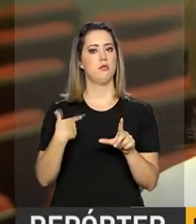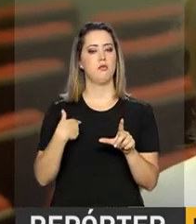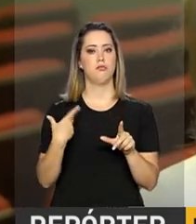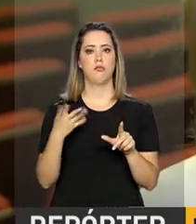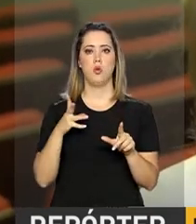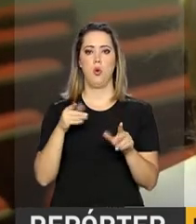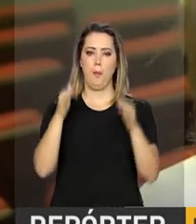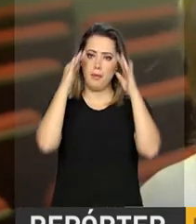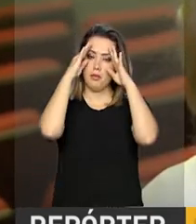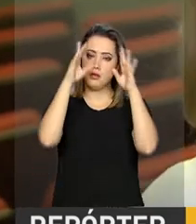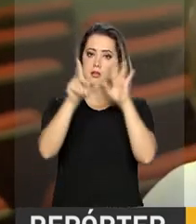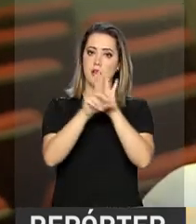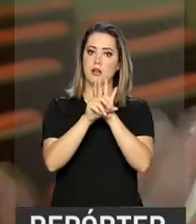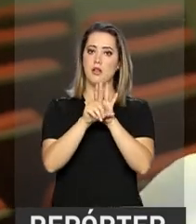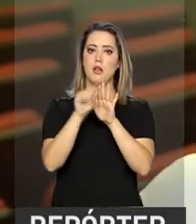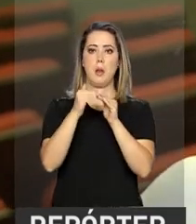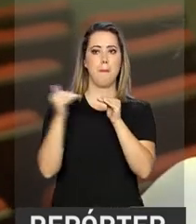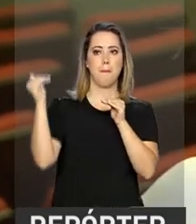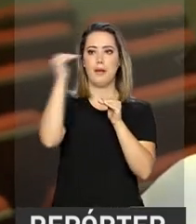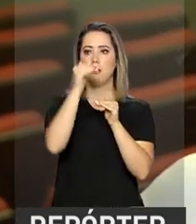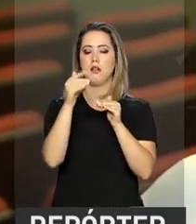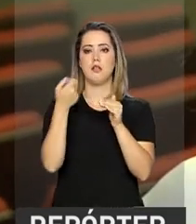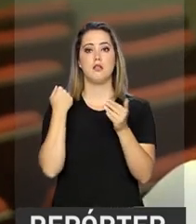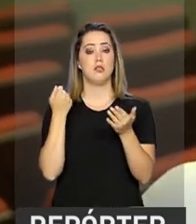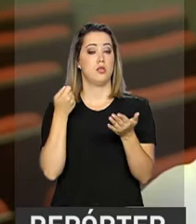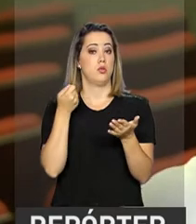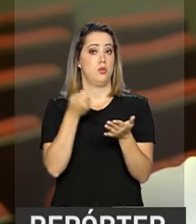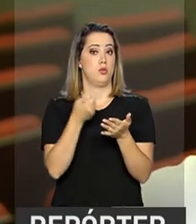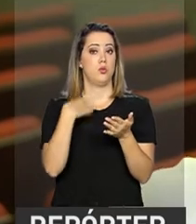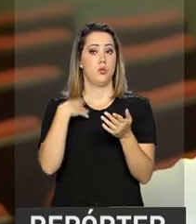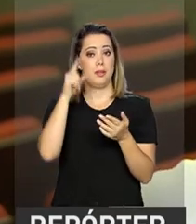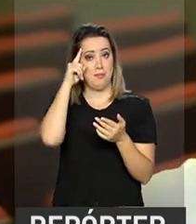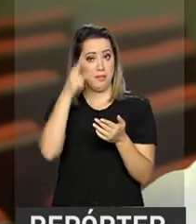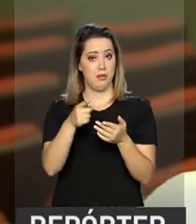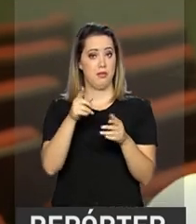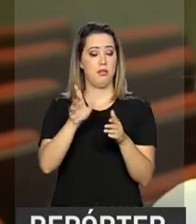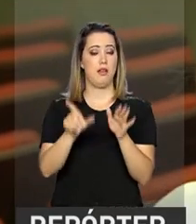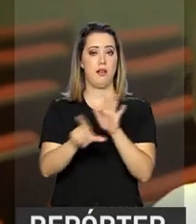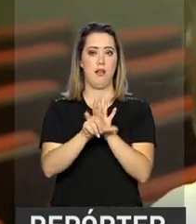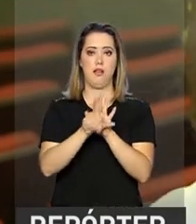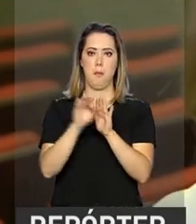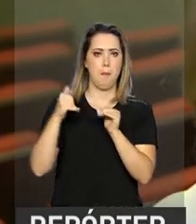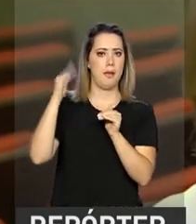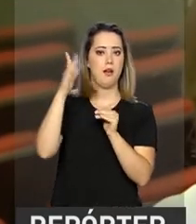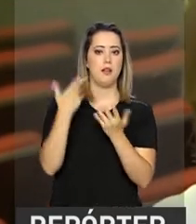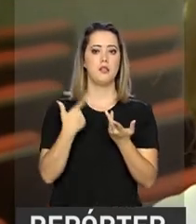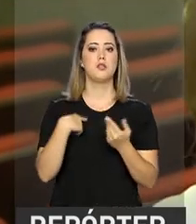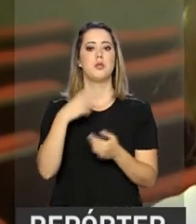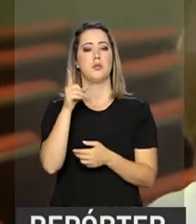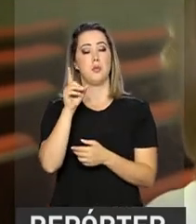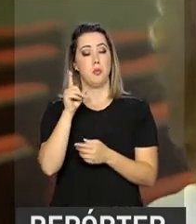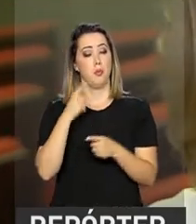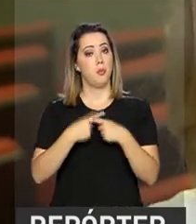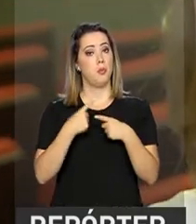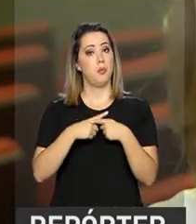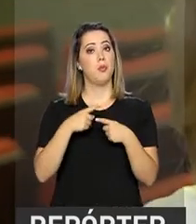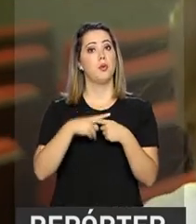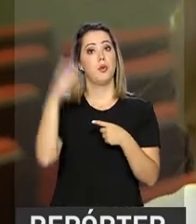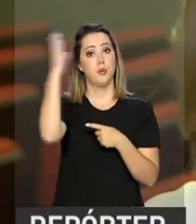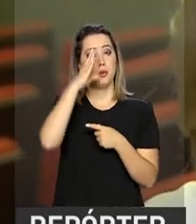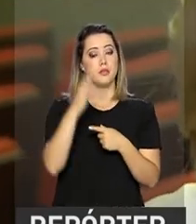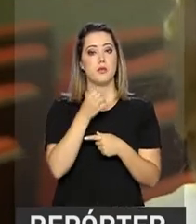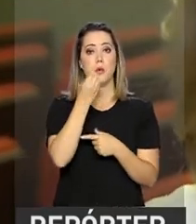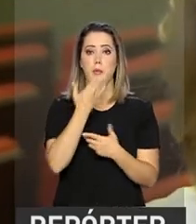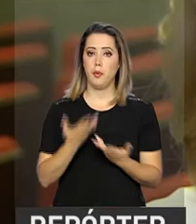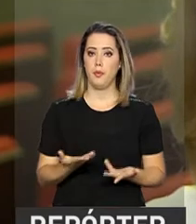muito interessante, que eles estão cumprindo acima da cota. E se eles estão cumprindo acima da cota, é porque há muito interesse no conteúdo brasileiro. Você